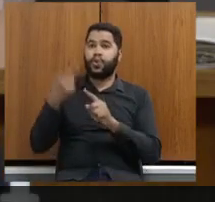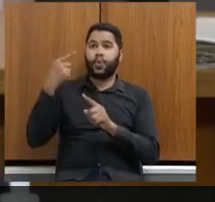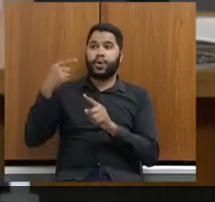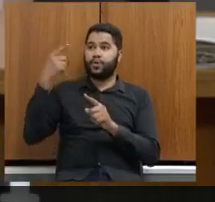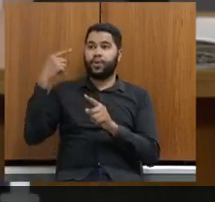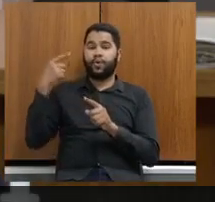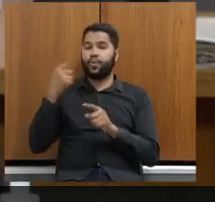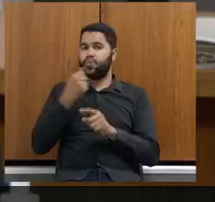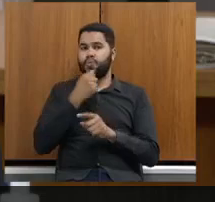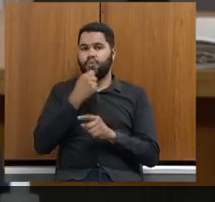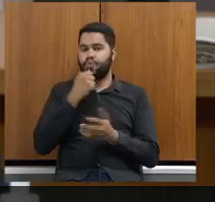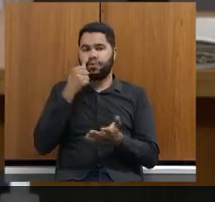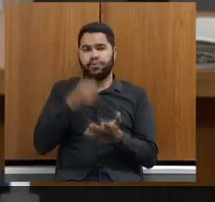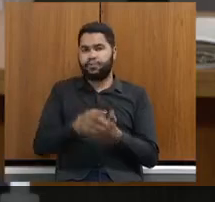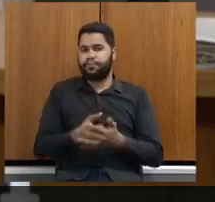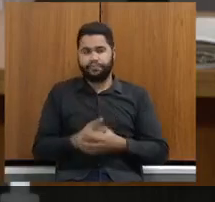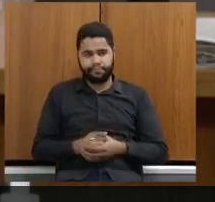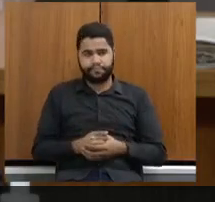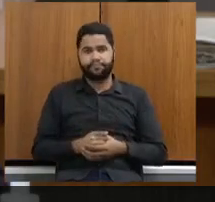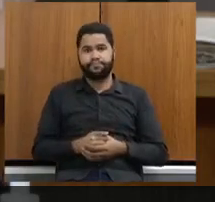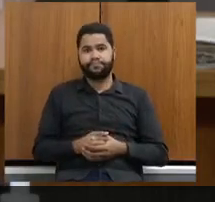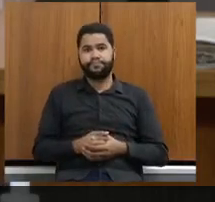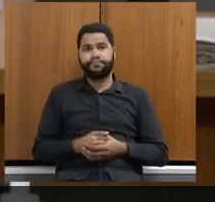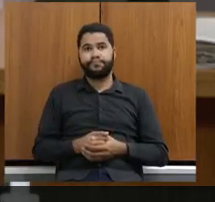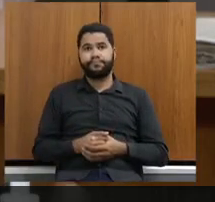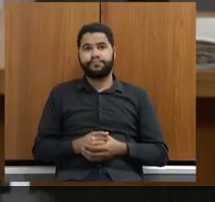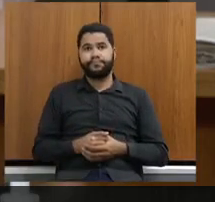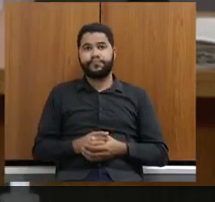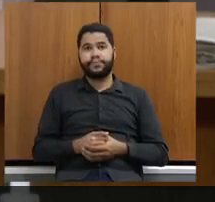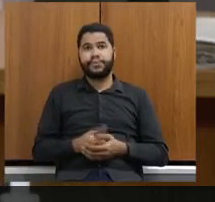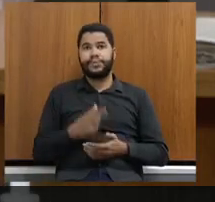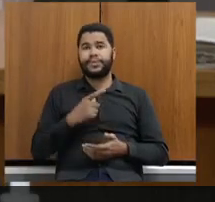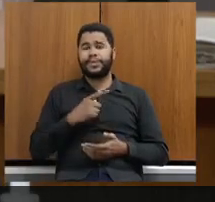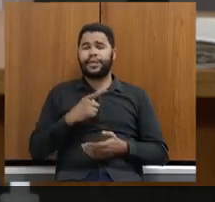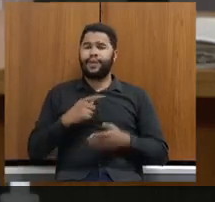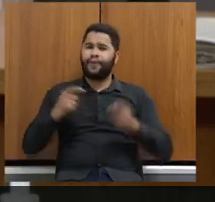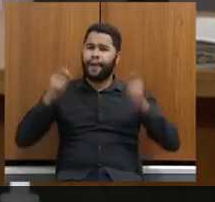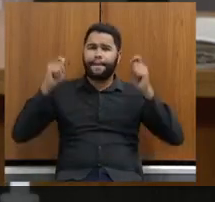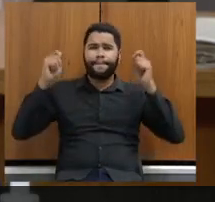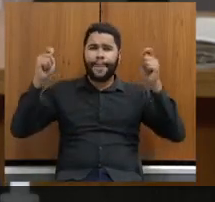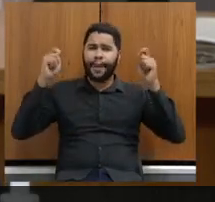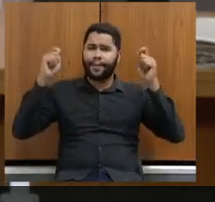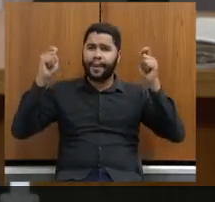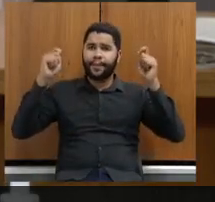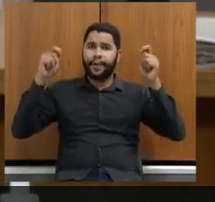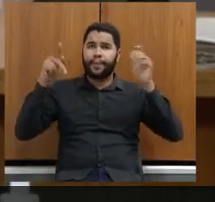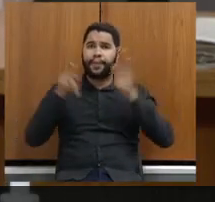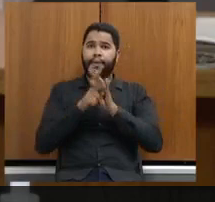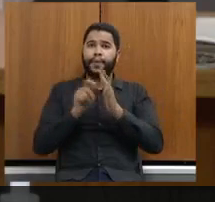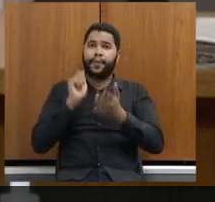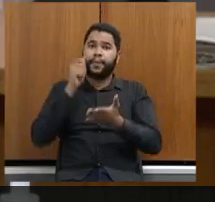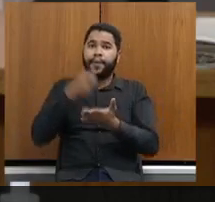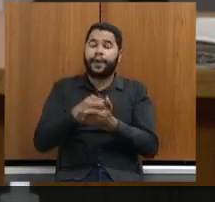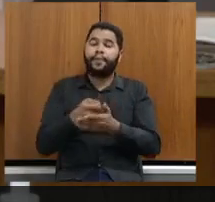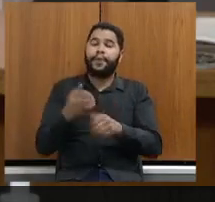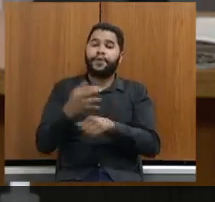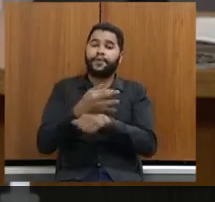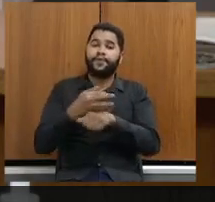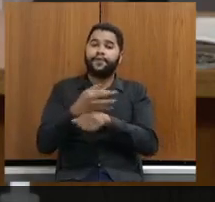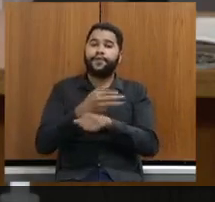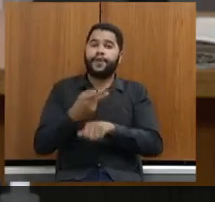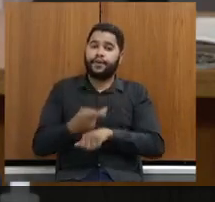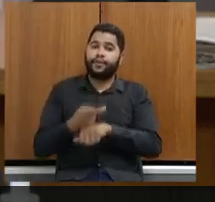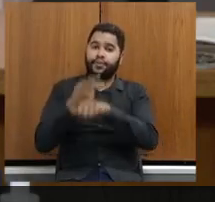pagou sequer o 13º do último 13º então a gente teve aqui uma reivindicação que eu cheguei também na secretaria foi o pagamento de férias prêmio